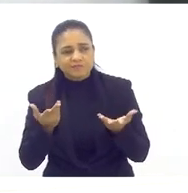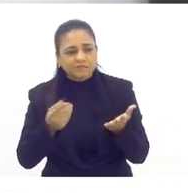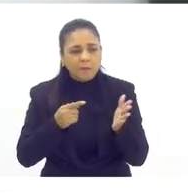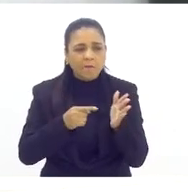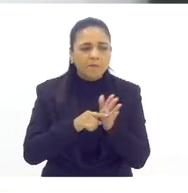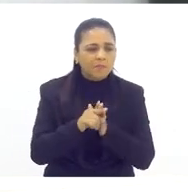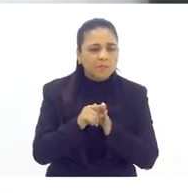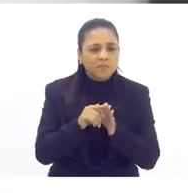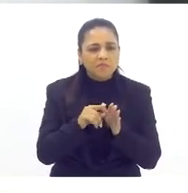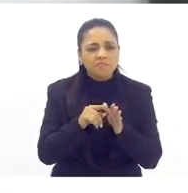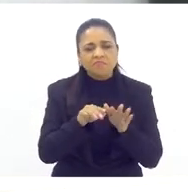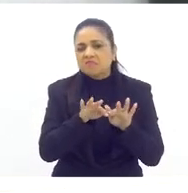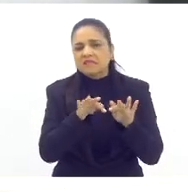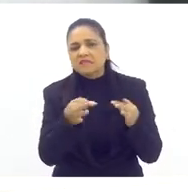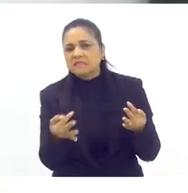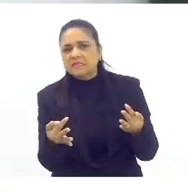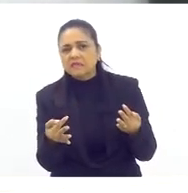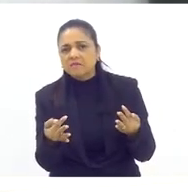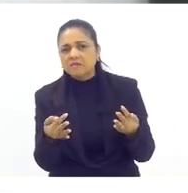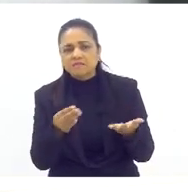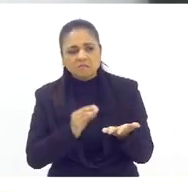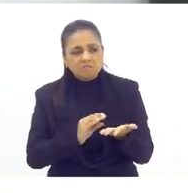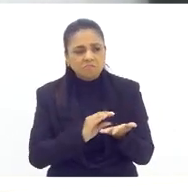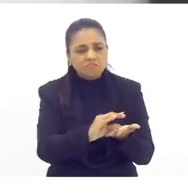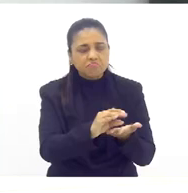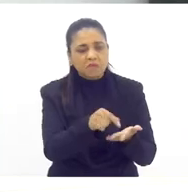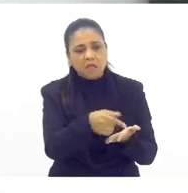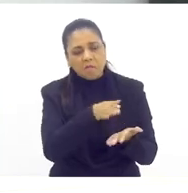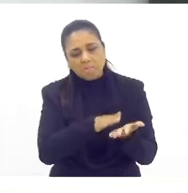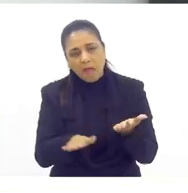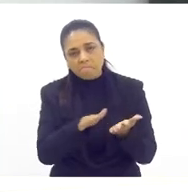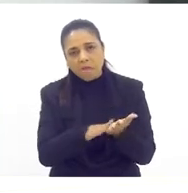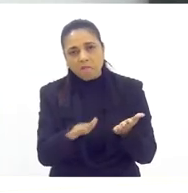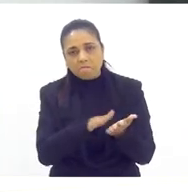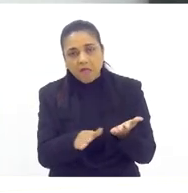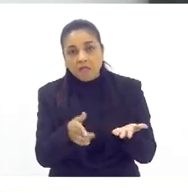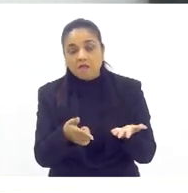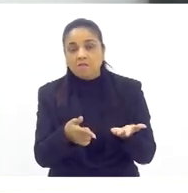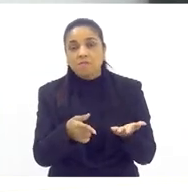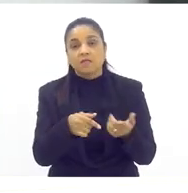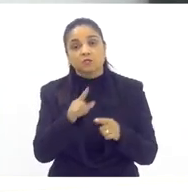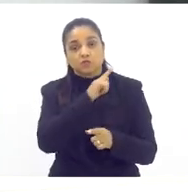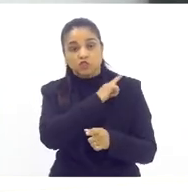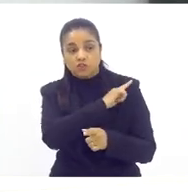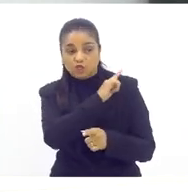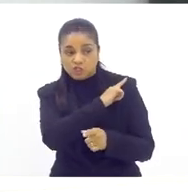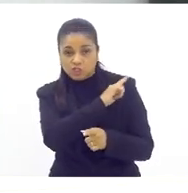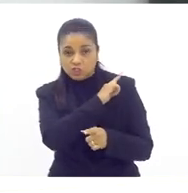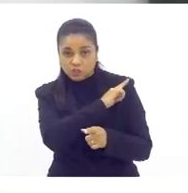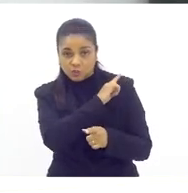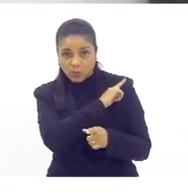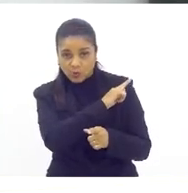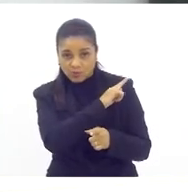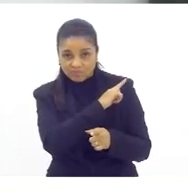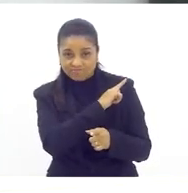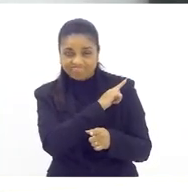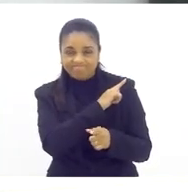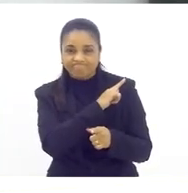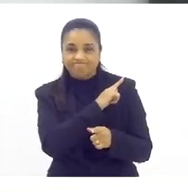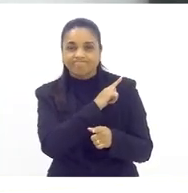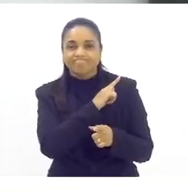mais banais é tão mais simples a Faetec consiga gastar seu dinheiro mas os gestores lá na ponta estão